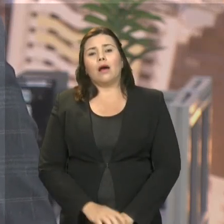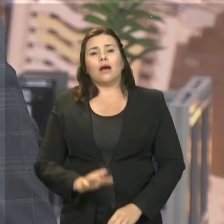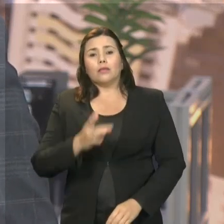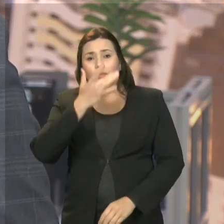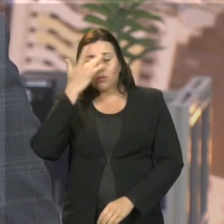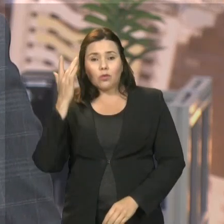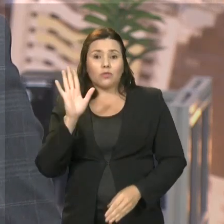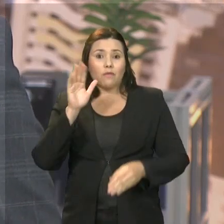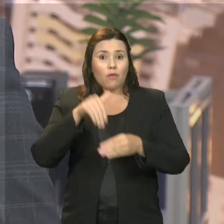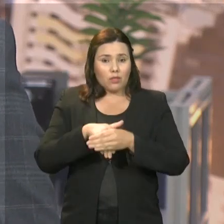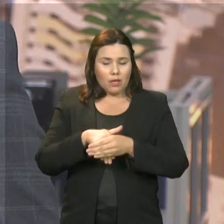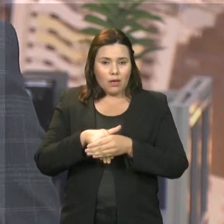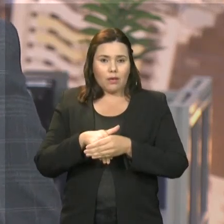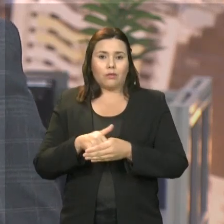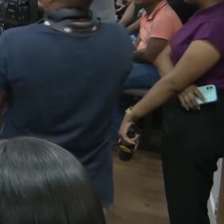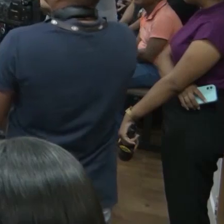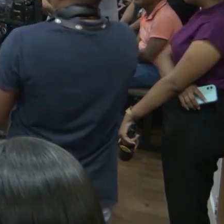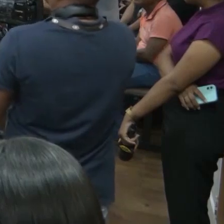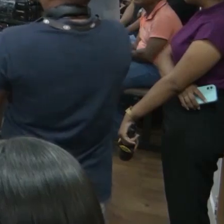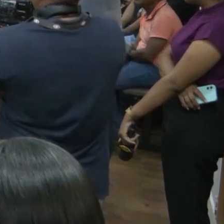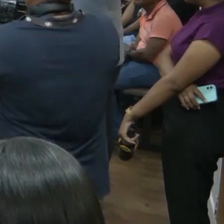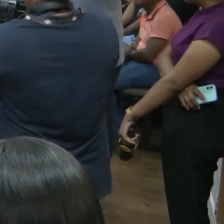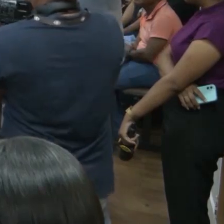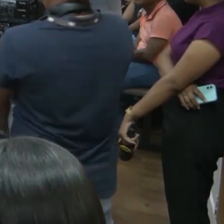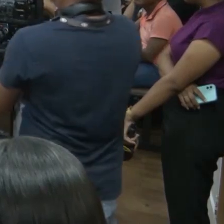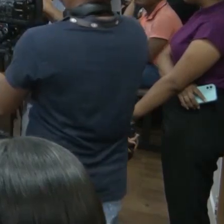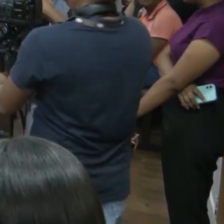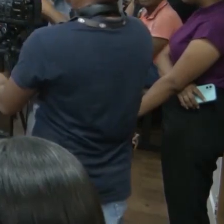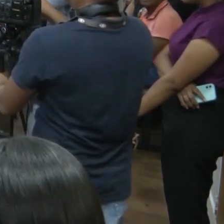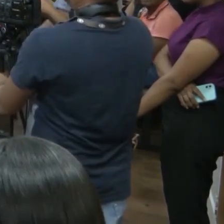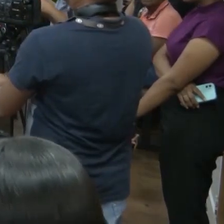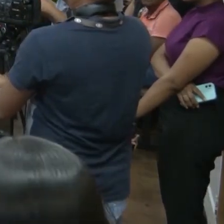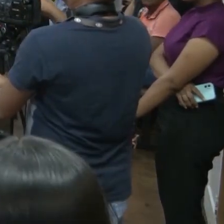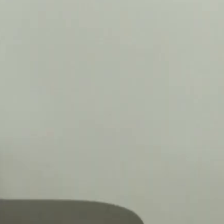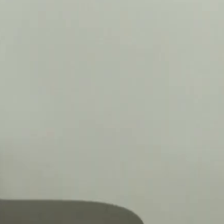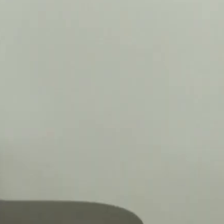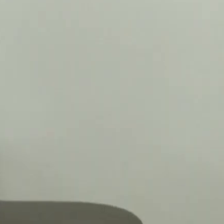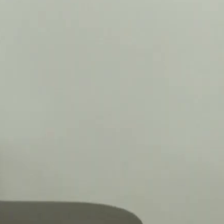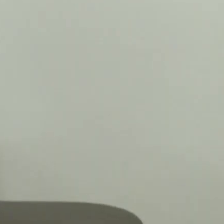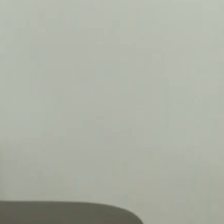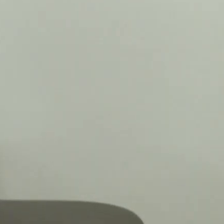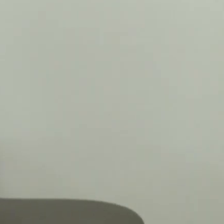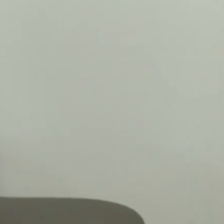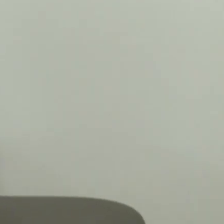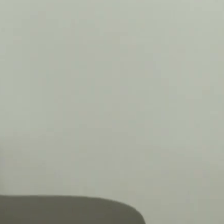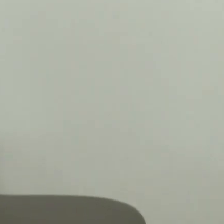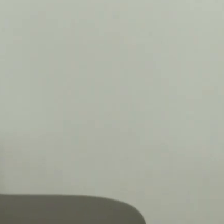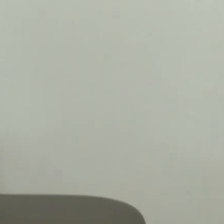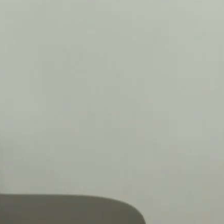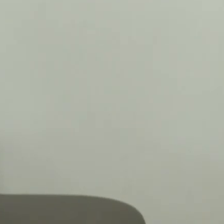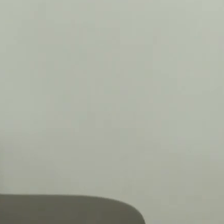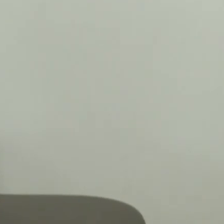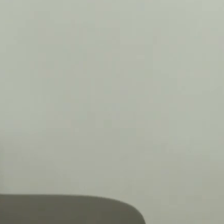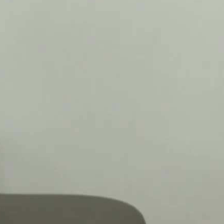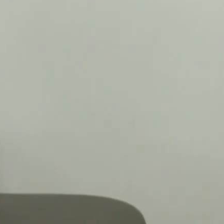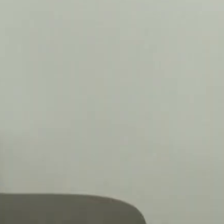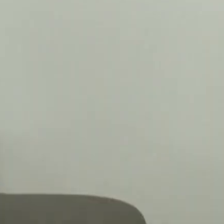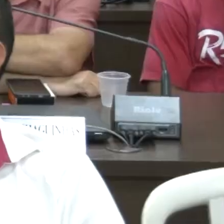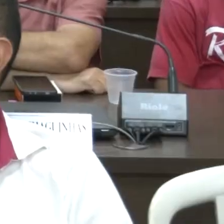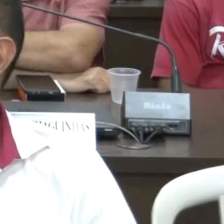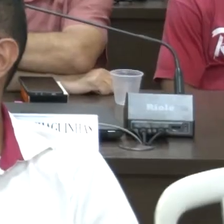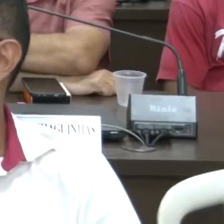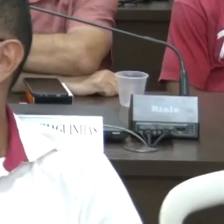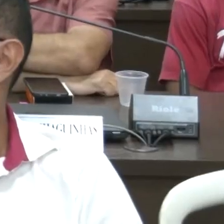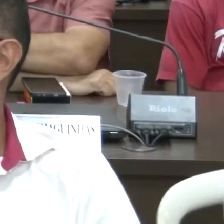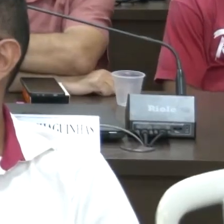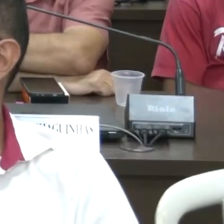durante plebiscito realizado no mês passado. Da galeria da Câmara de Vereadores de São Luís, Dona Ieda acompanhou atentamente a primeira audiência